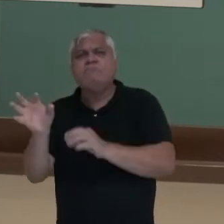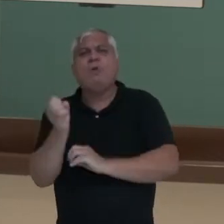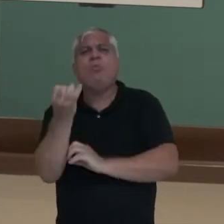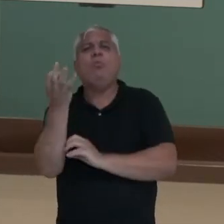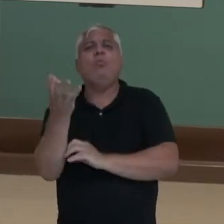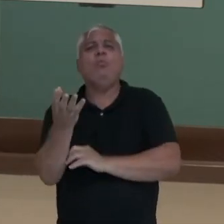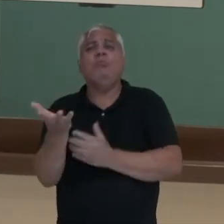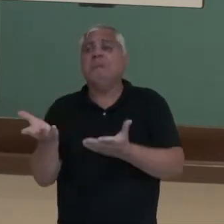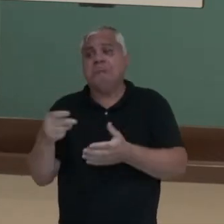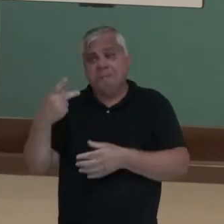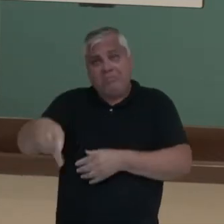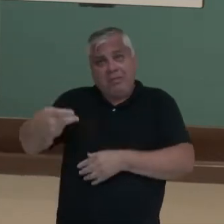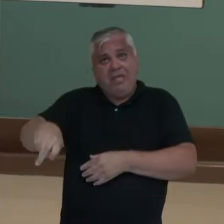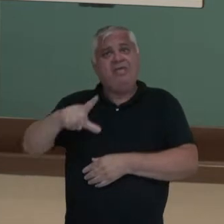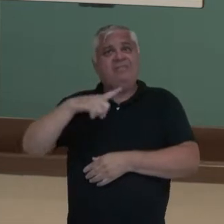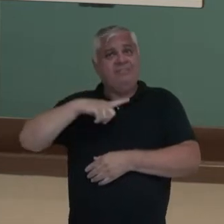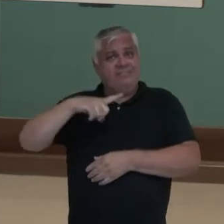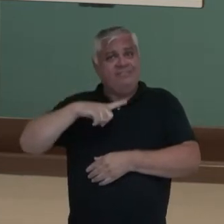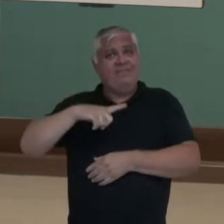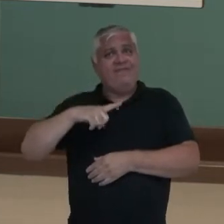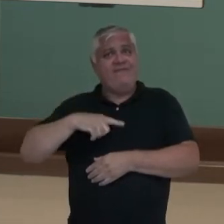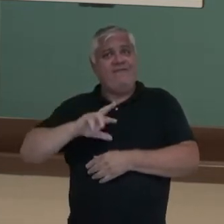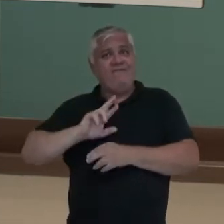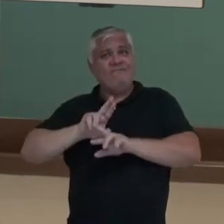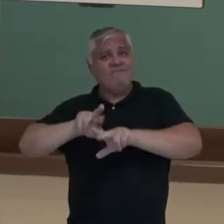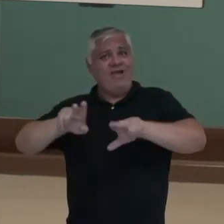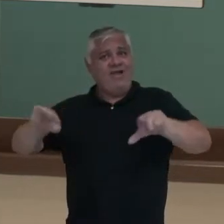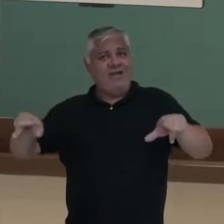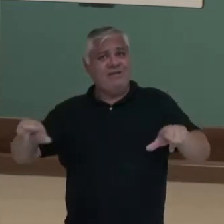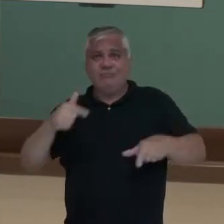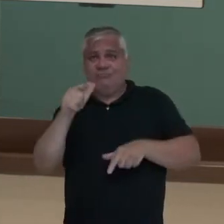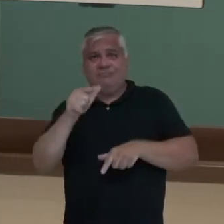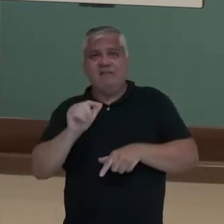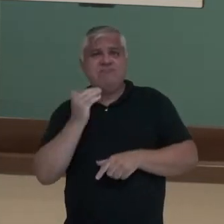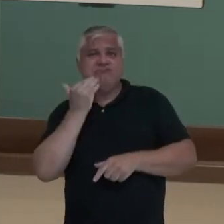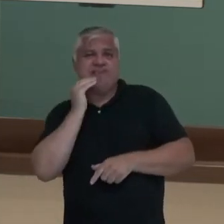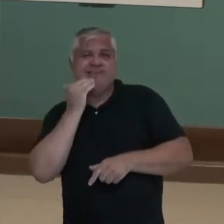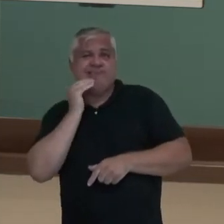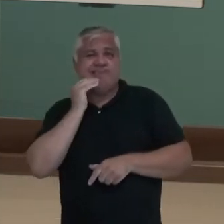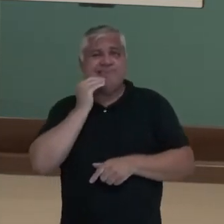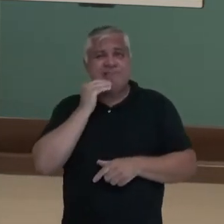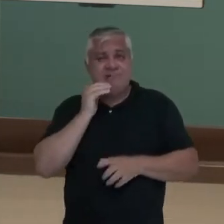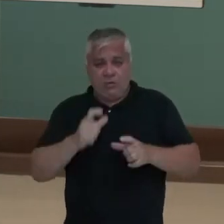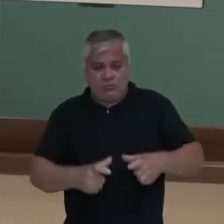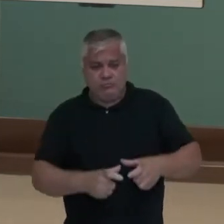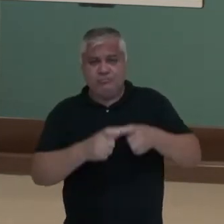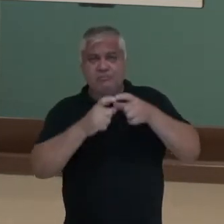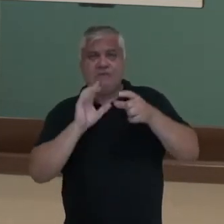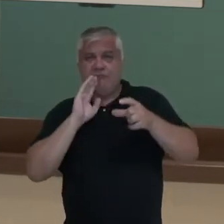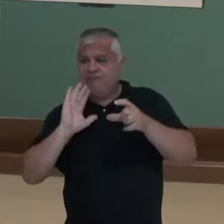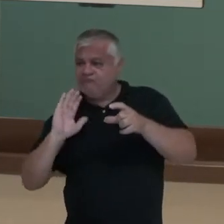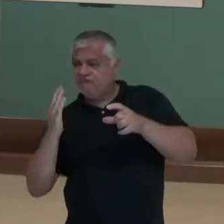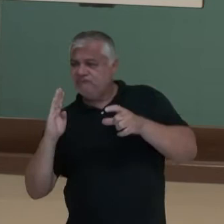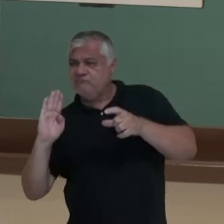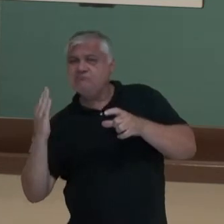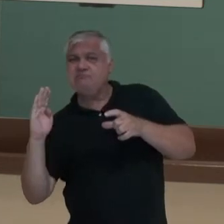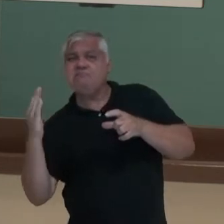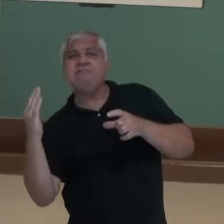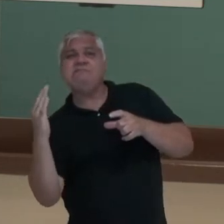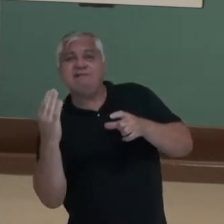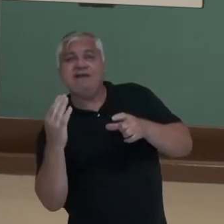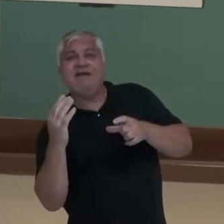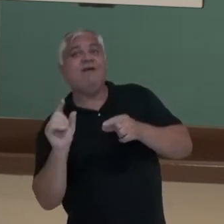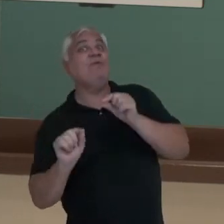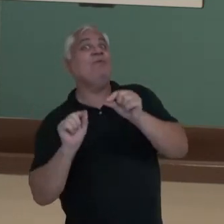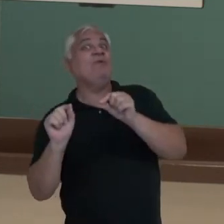que ela tem várias partes dela que não é uniforme, como é de um volume de um cilindro, por exemplo, quando a gente